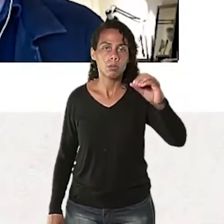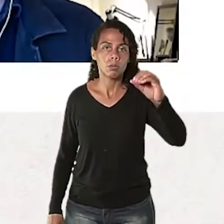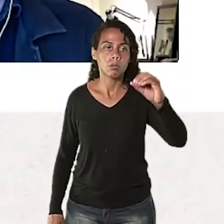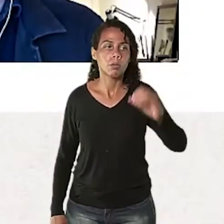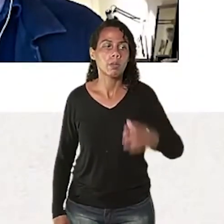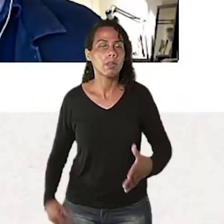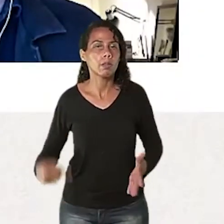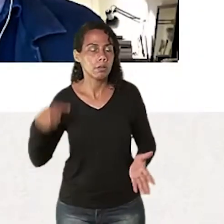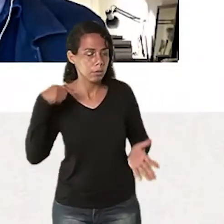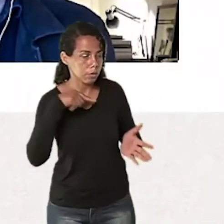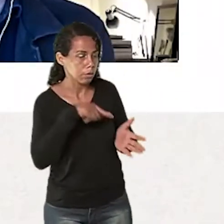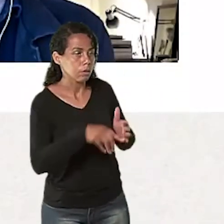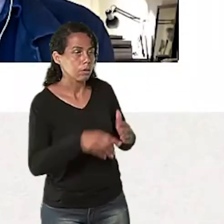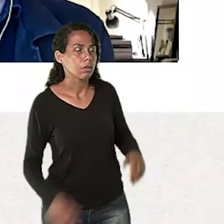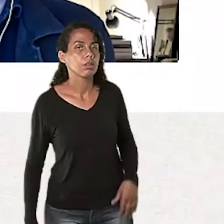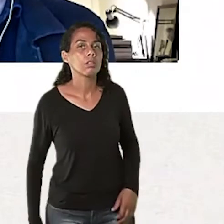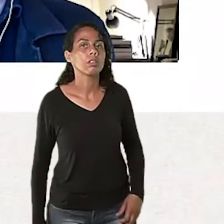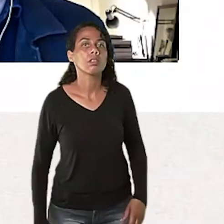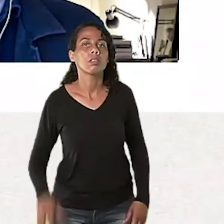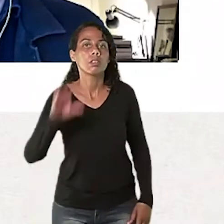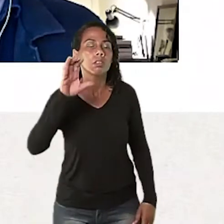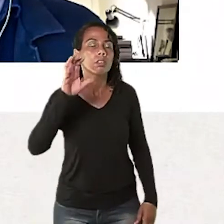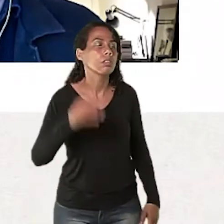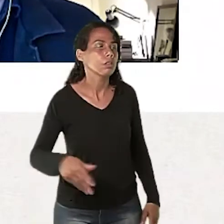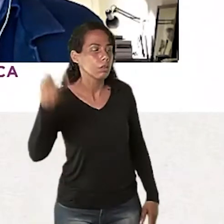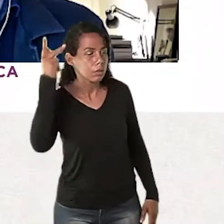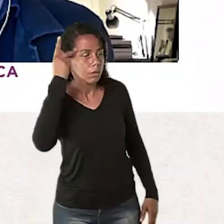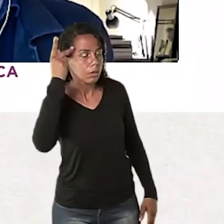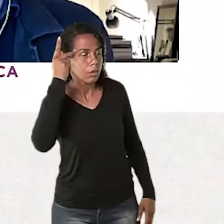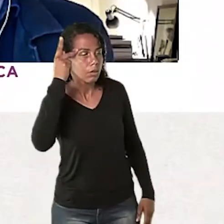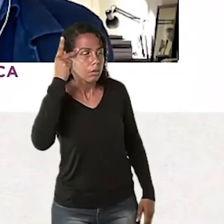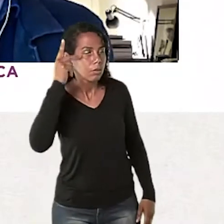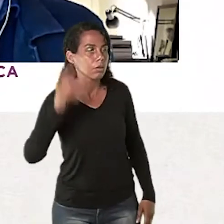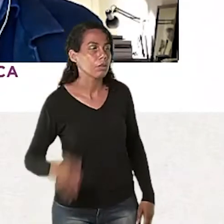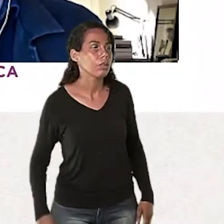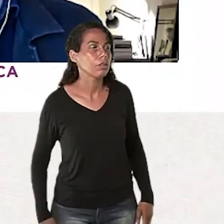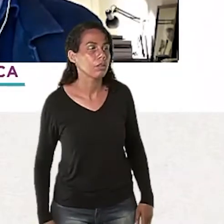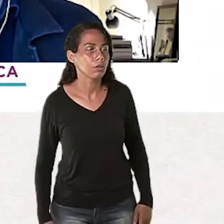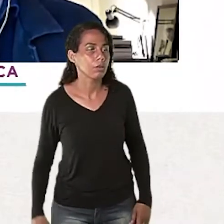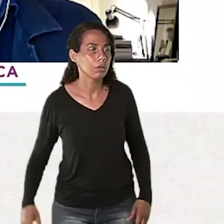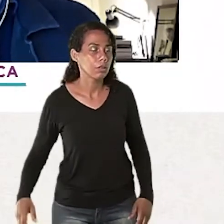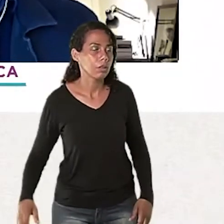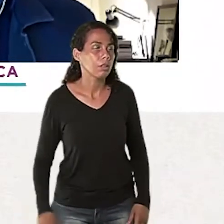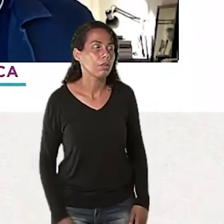momento, era a cidade mais interessante do mundo. Que tal você desenvolver essa ideia?